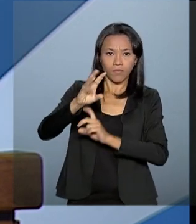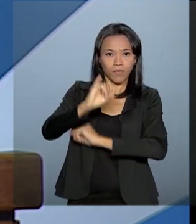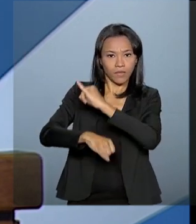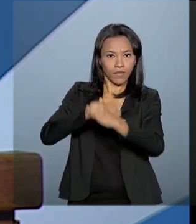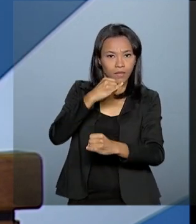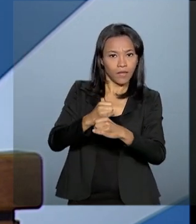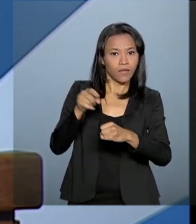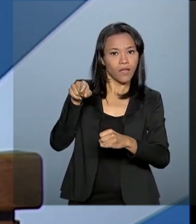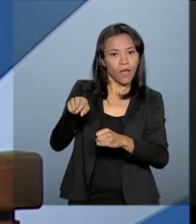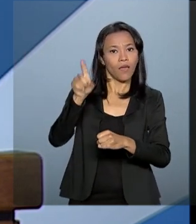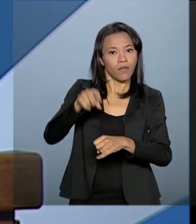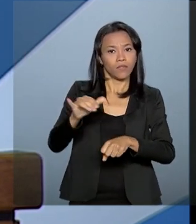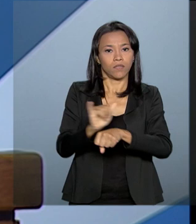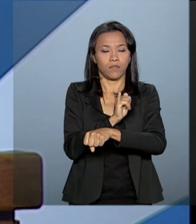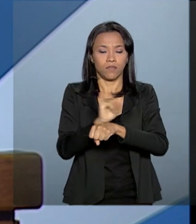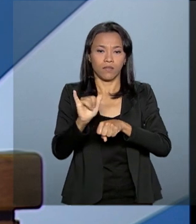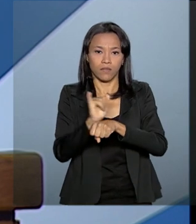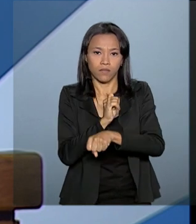trazendo